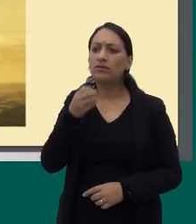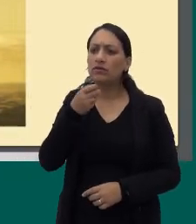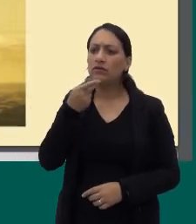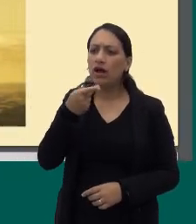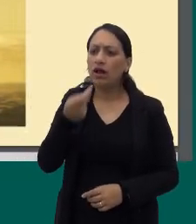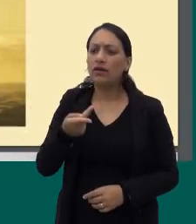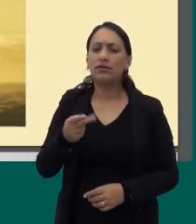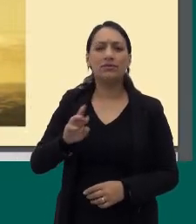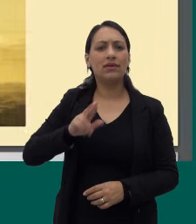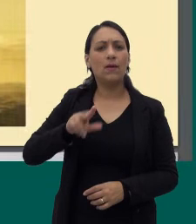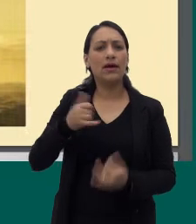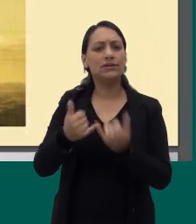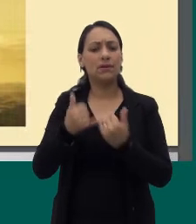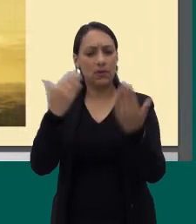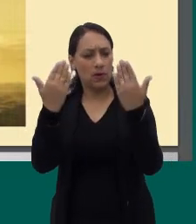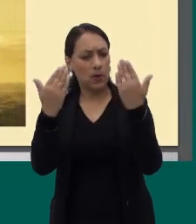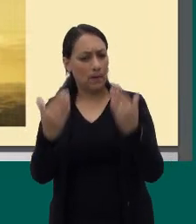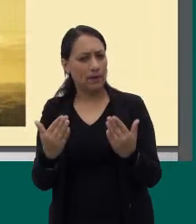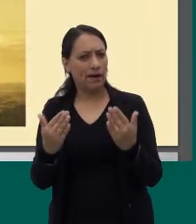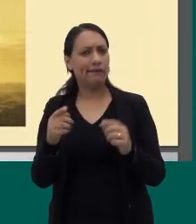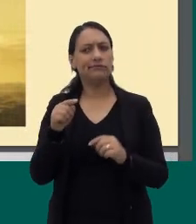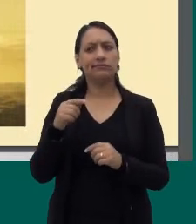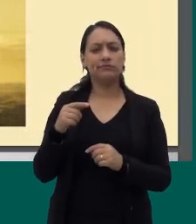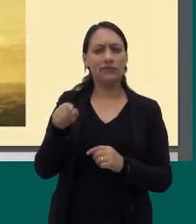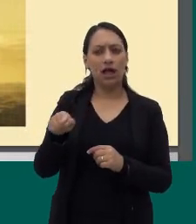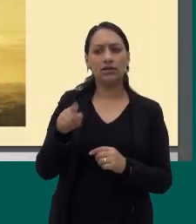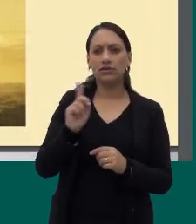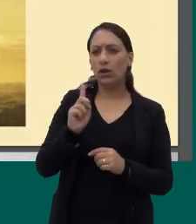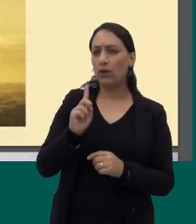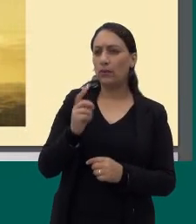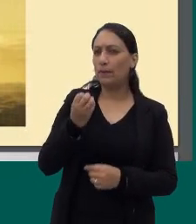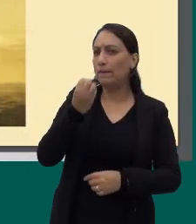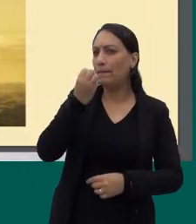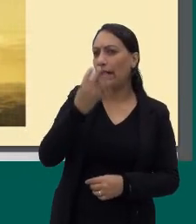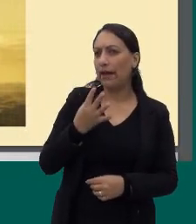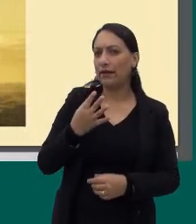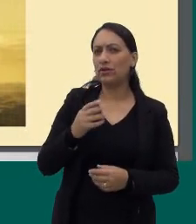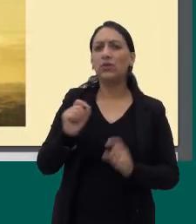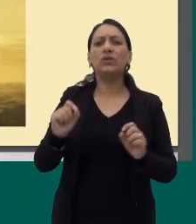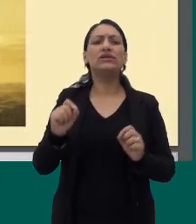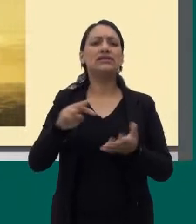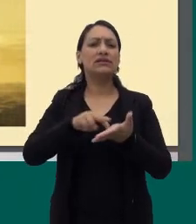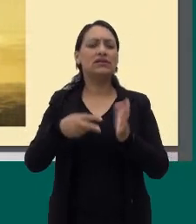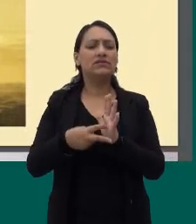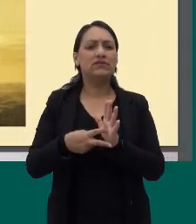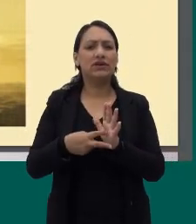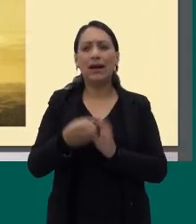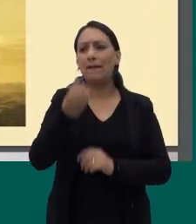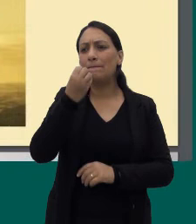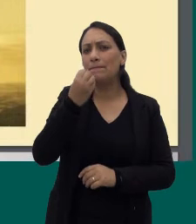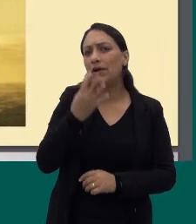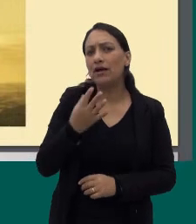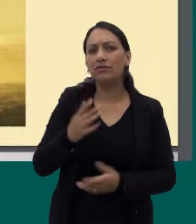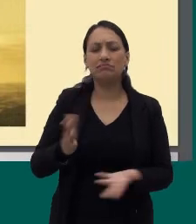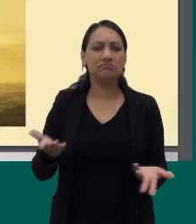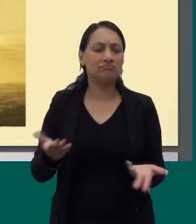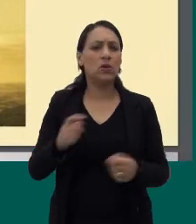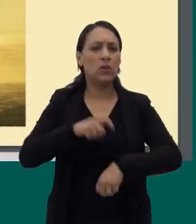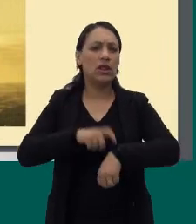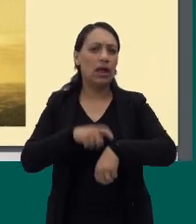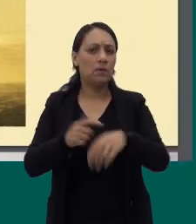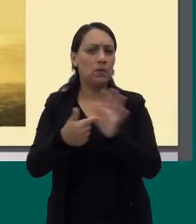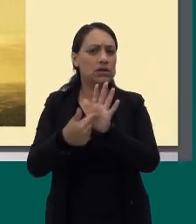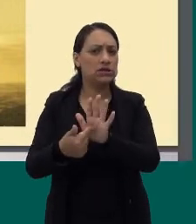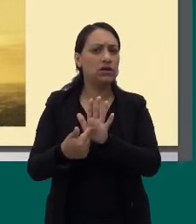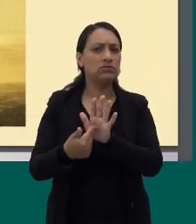comparado, mas fulano em um mês ficou bem. O que é esse fica bem, né? O que é um mês, o que representa esse tempo?